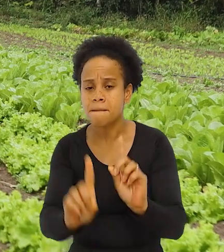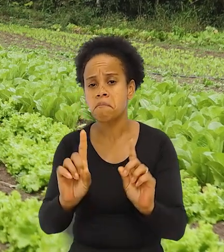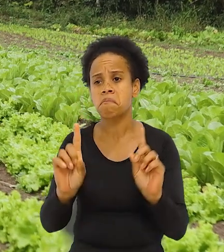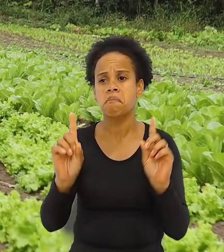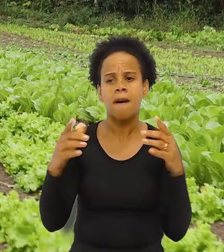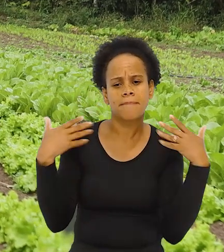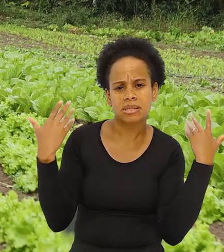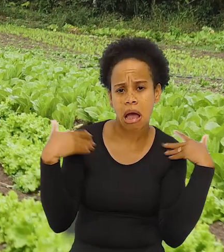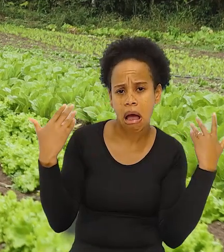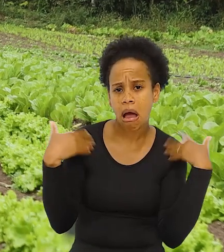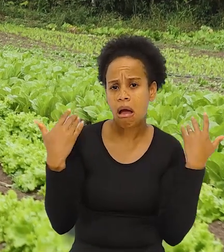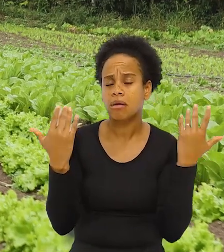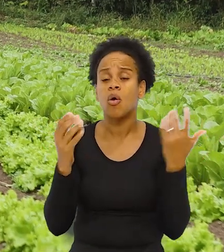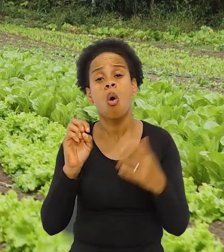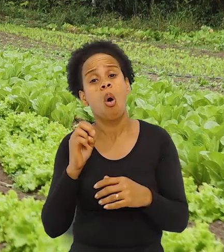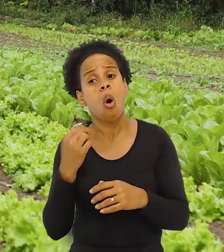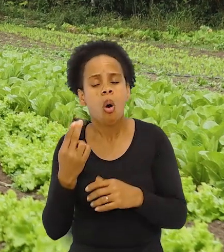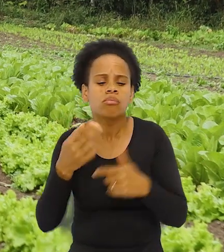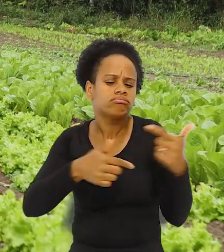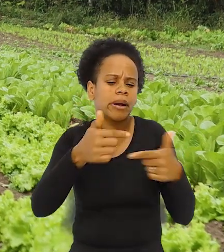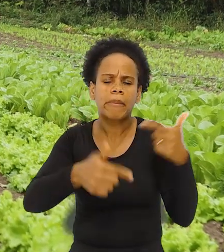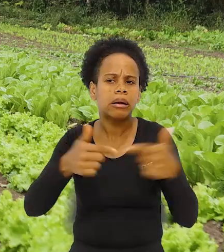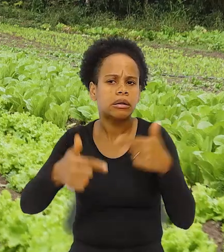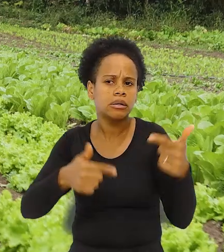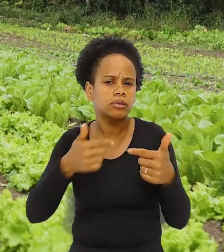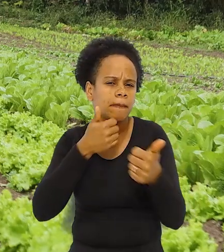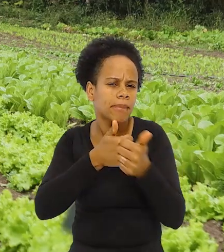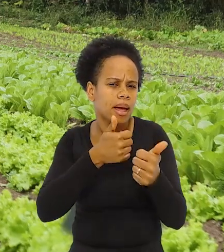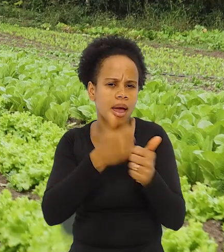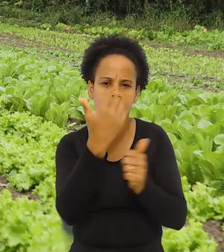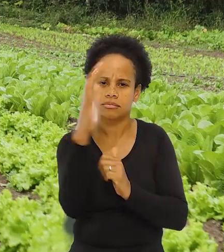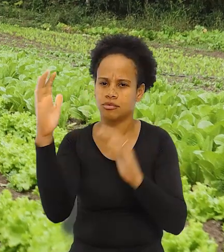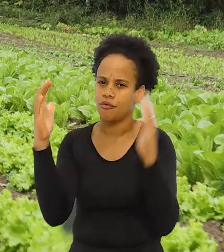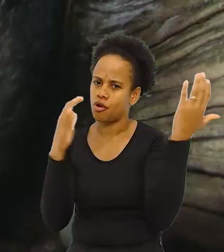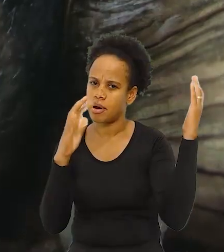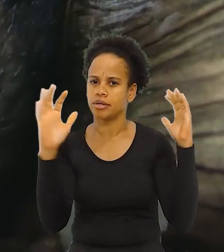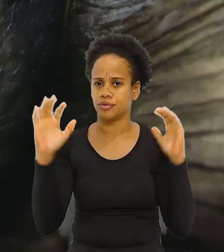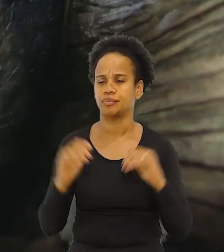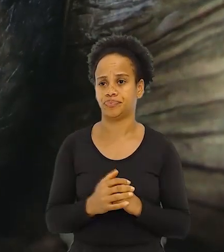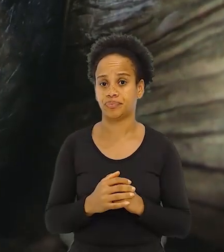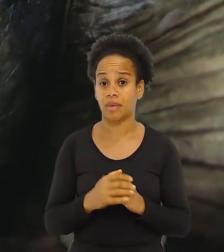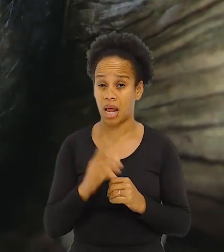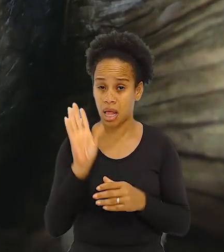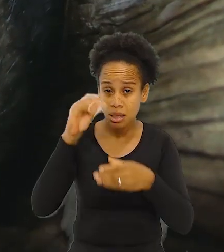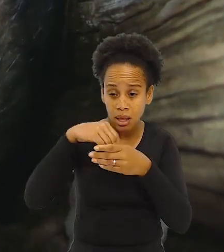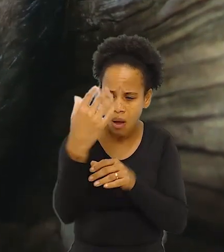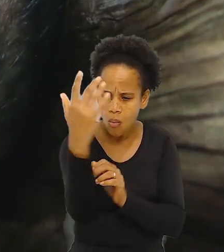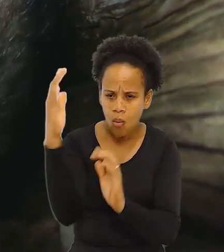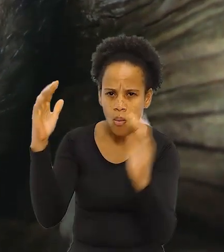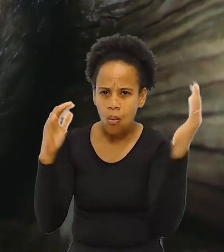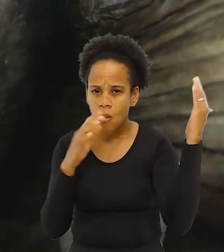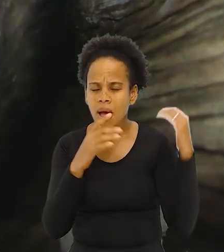lazer ou trabalhando no ambiente aberto das imediações das florestas. Na mata, as